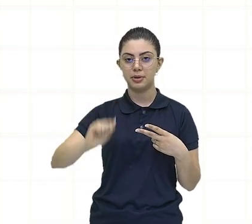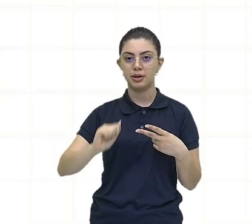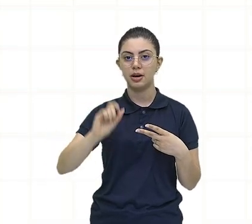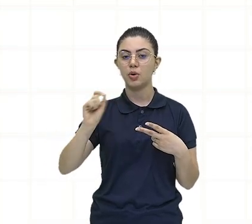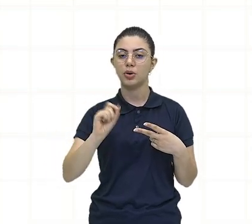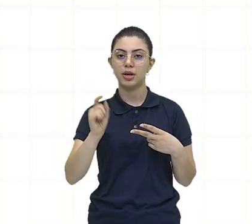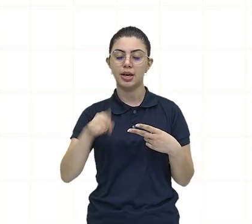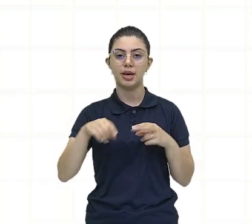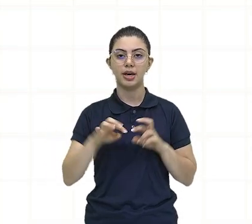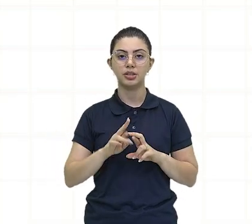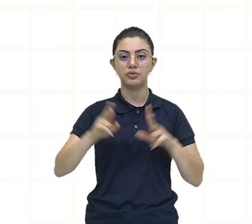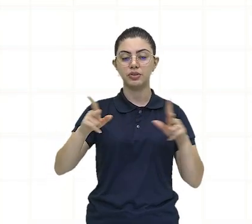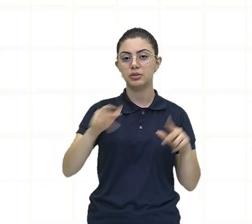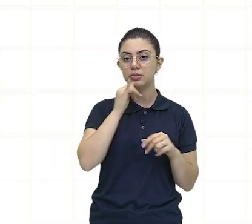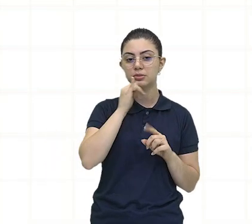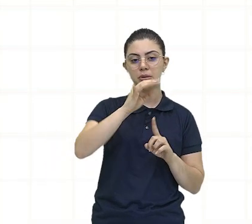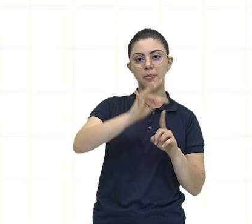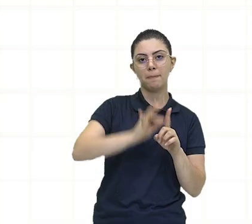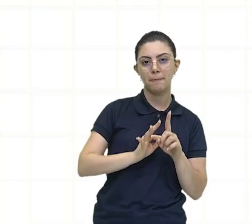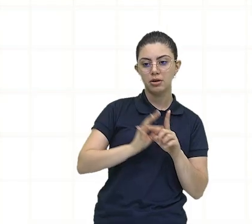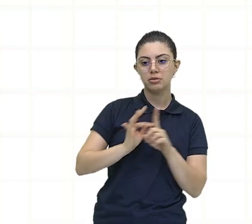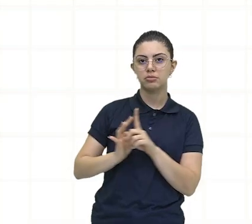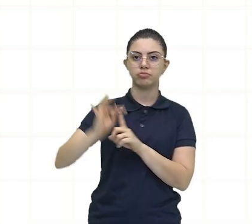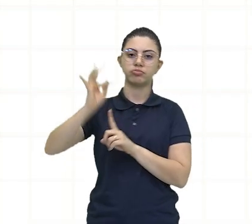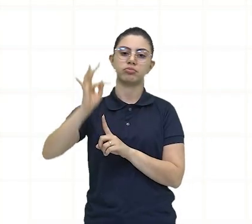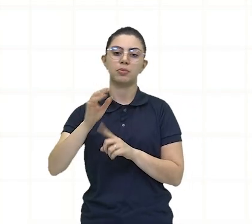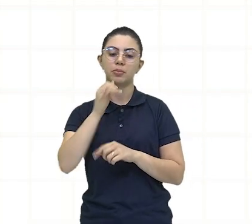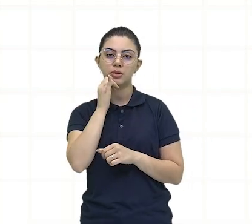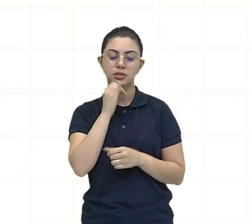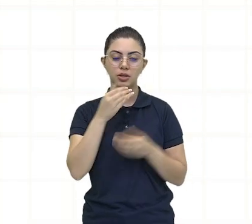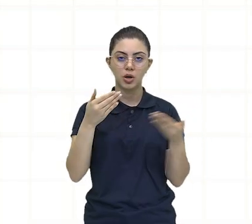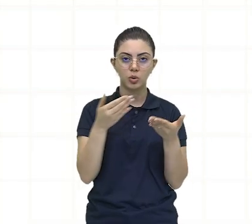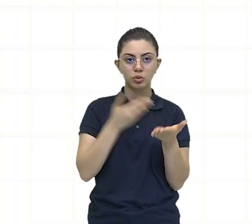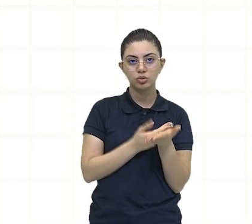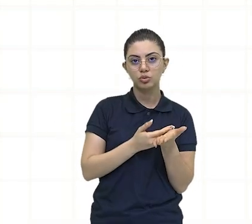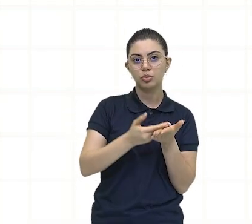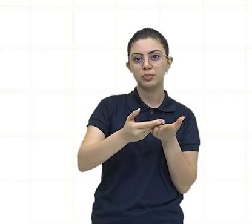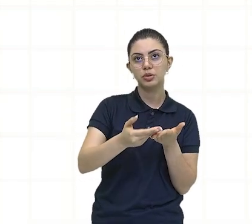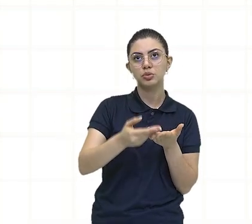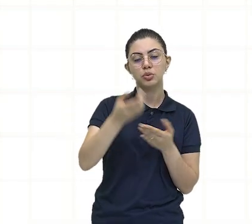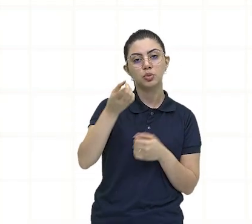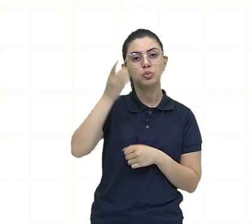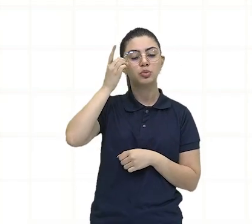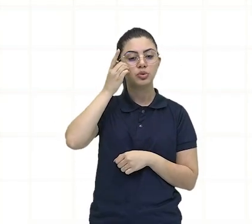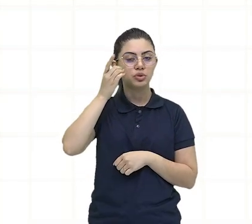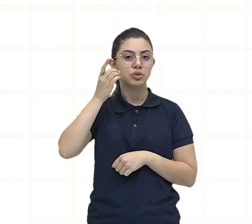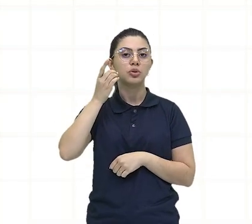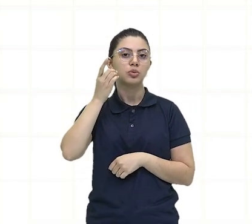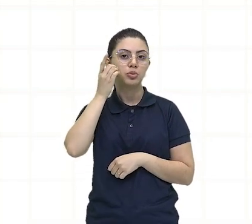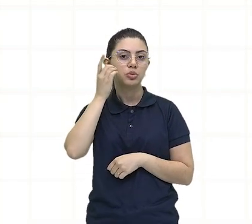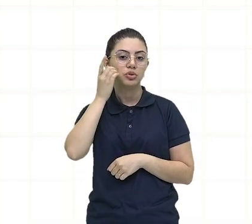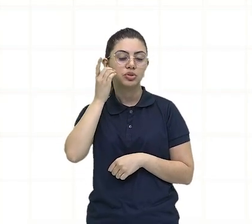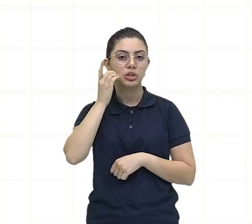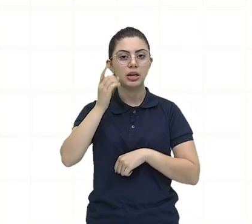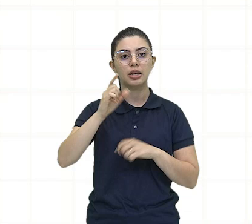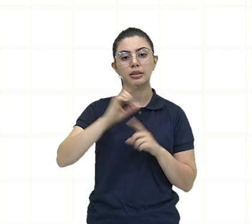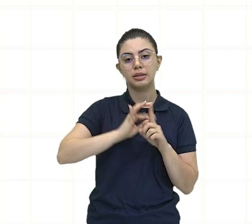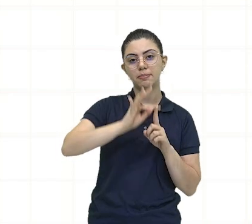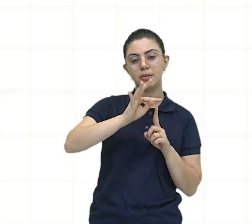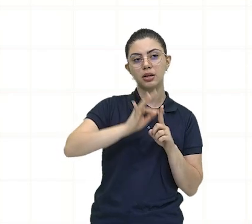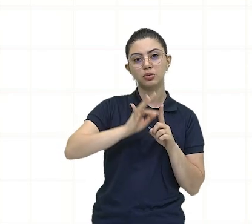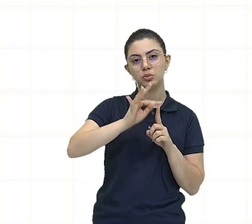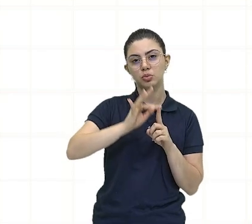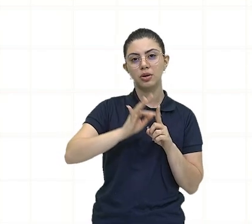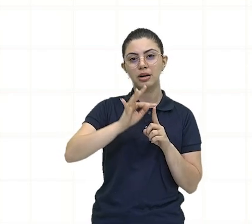e mínimas. Então, a mínima, o dia iniciou com uma temperatura em torno de 14 graus. E